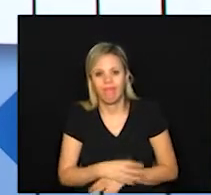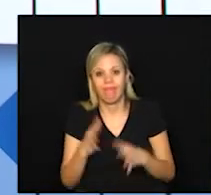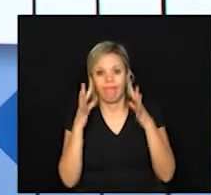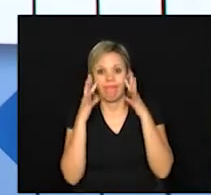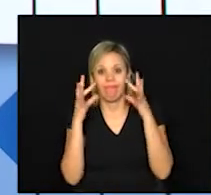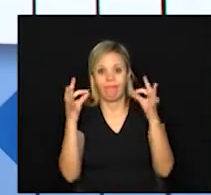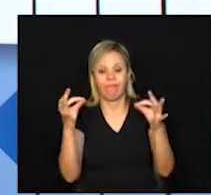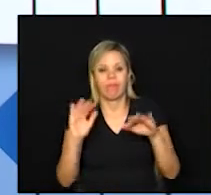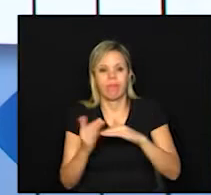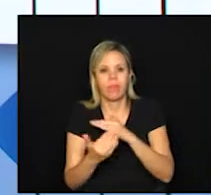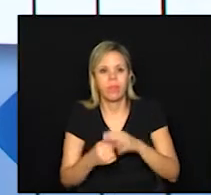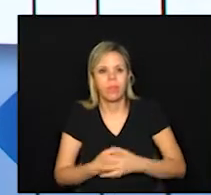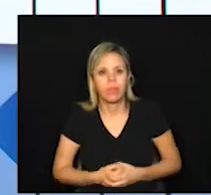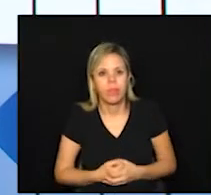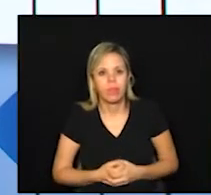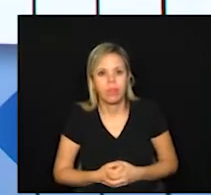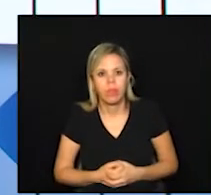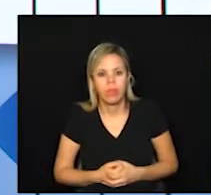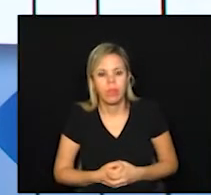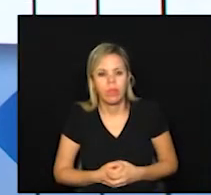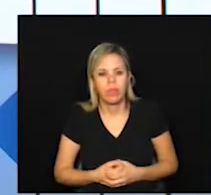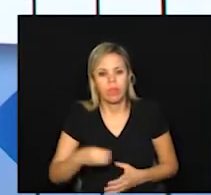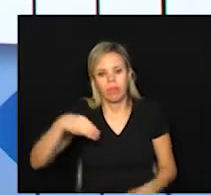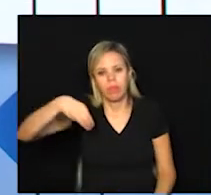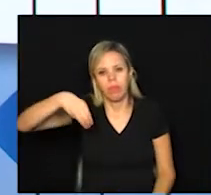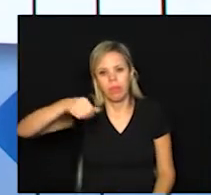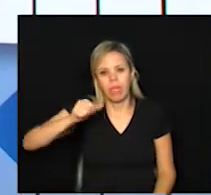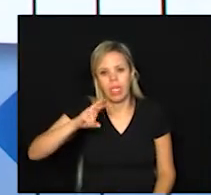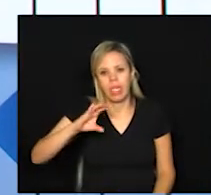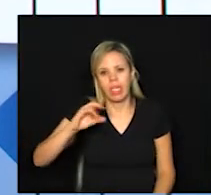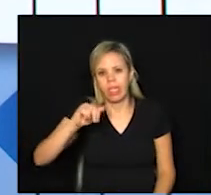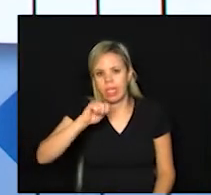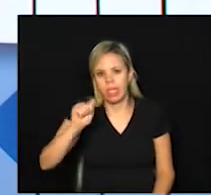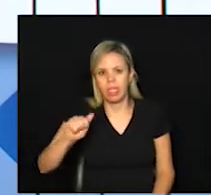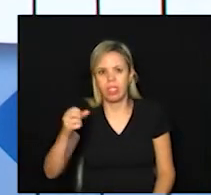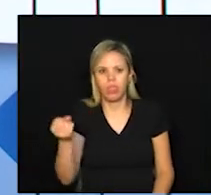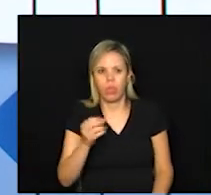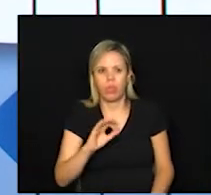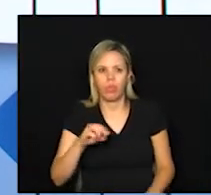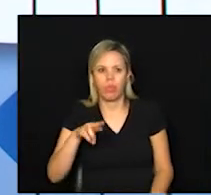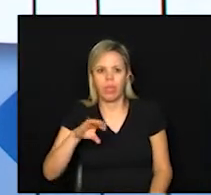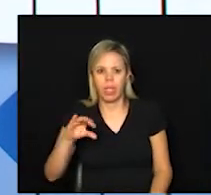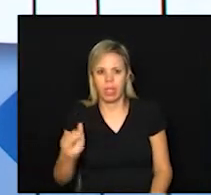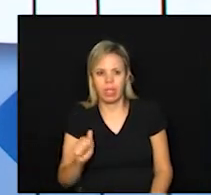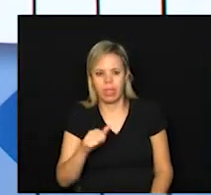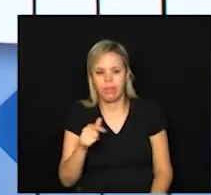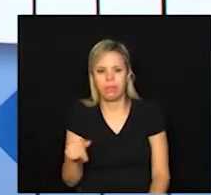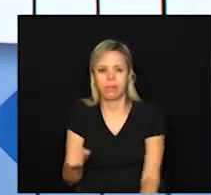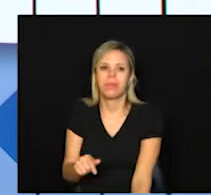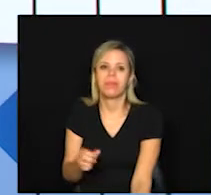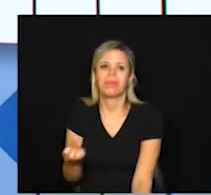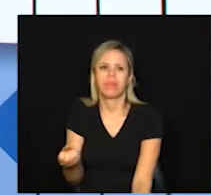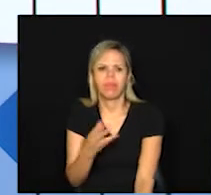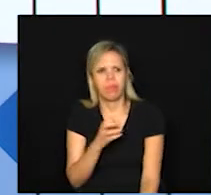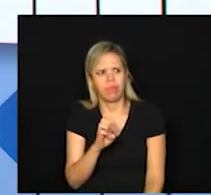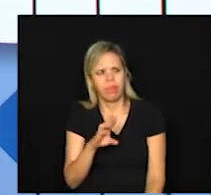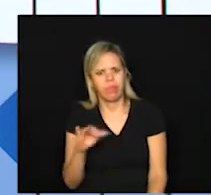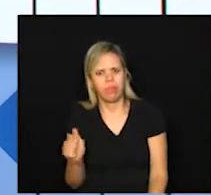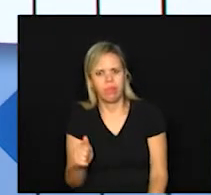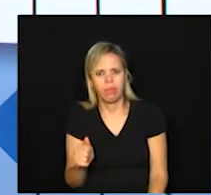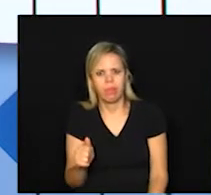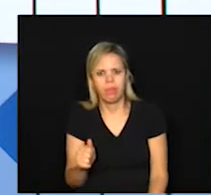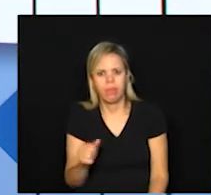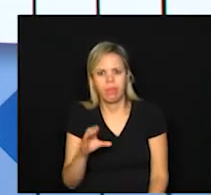Atenção para os bairros: Jardim Maracanã, Jardim Novo Maracanã, Residencial Nova Era,